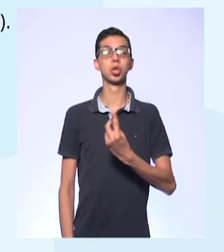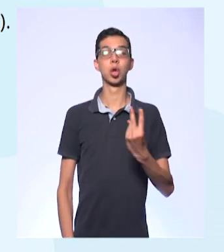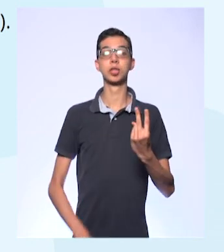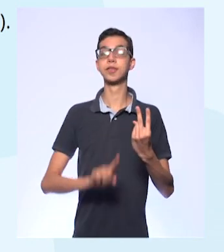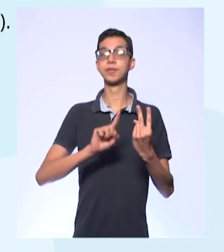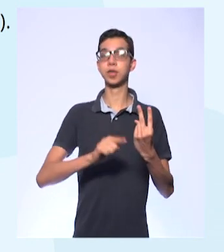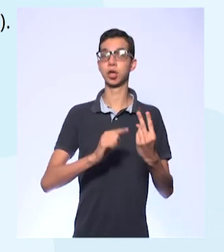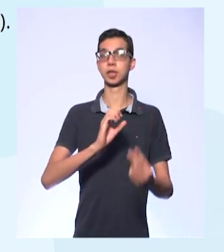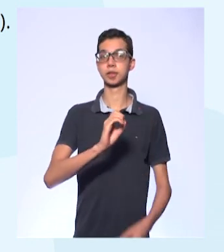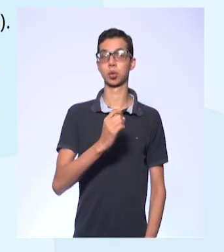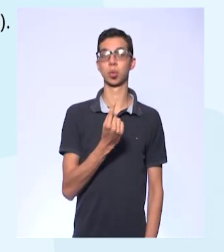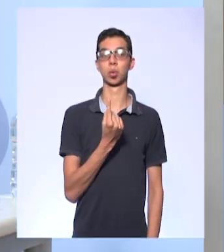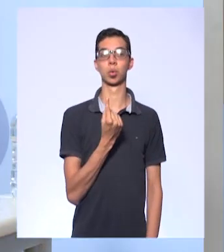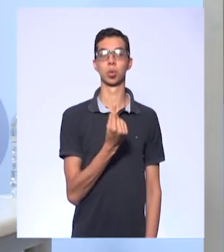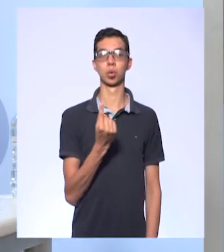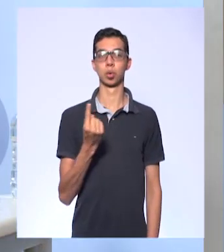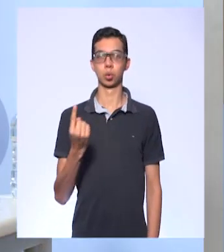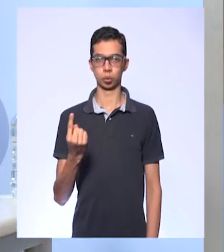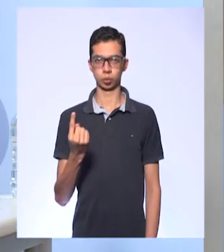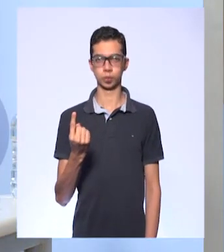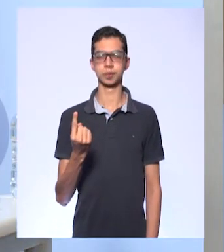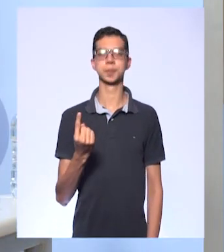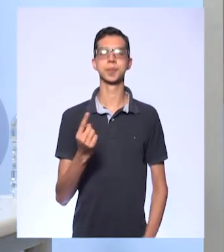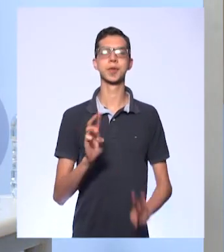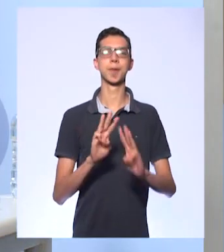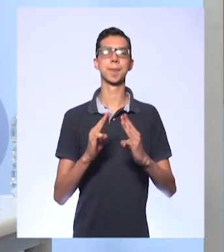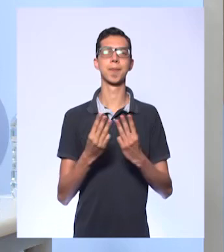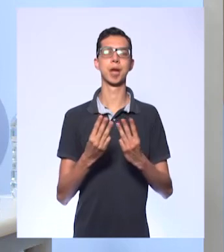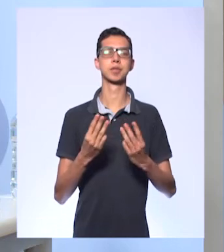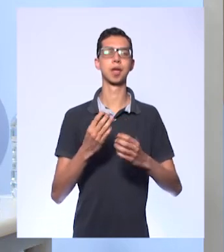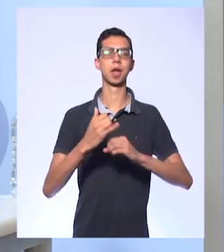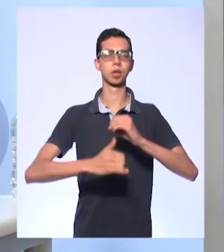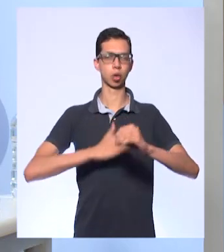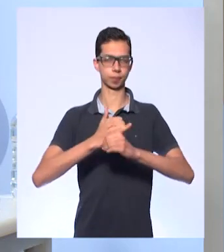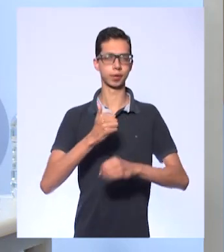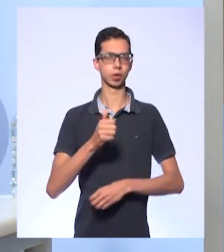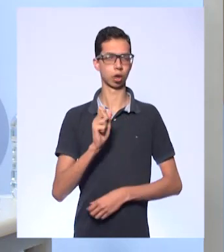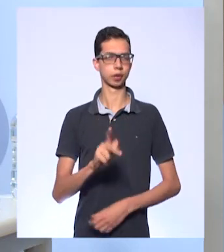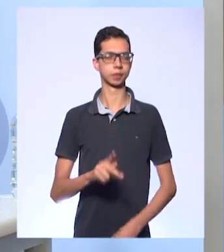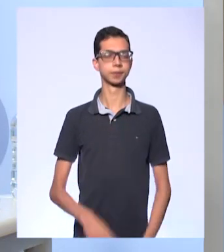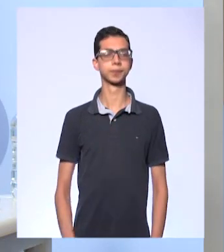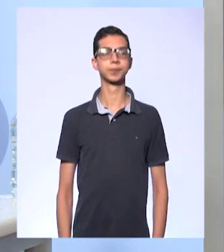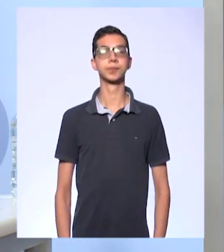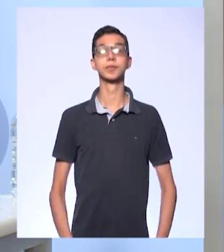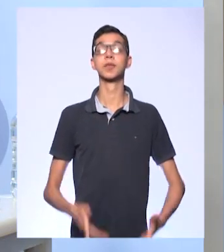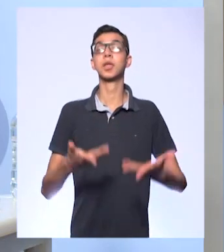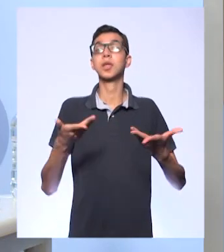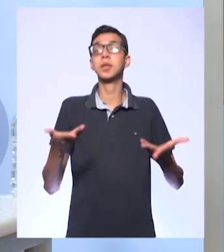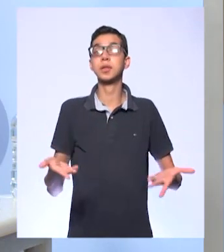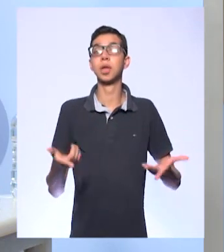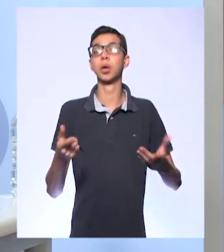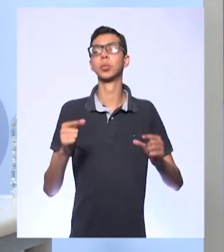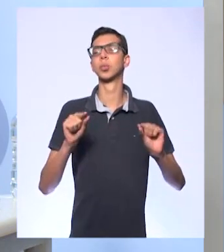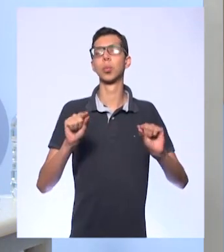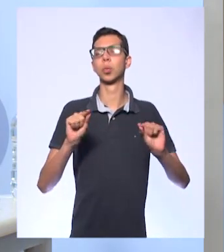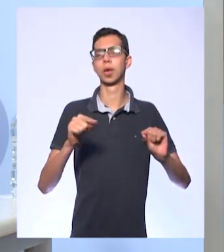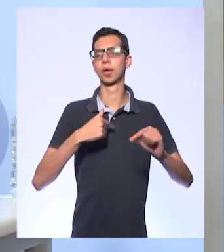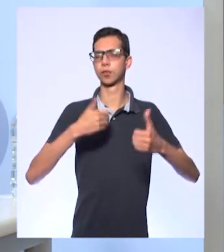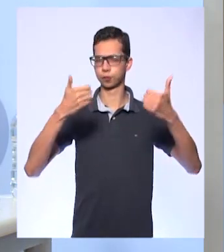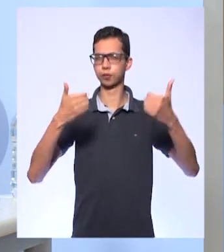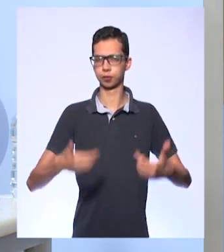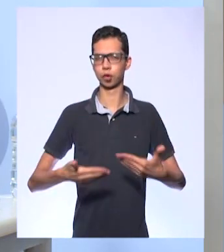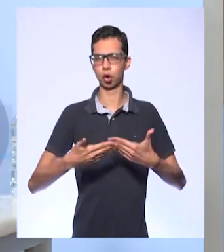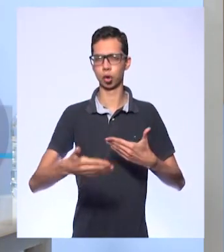12,0111 unidades de massa atômica, perfeito? Massa atômica. Então, o que acontece? Aí, a partir